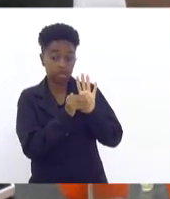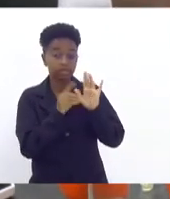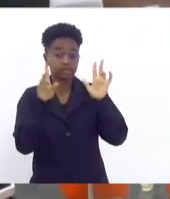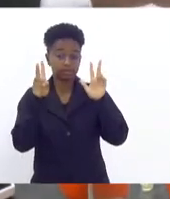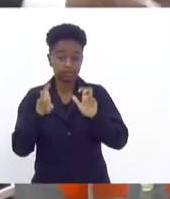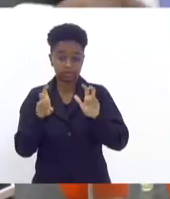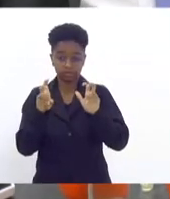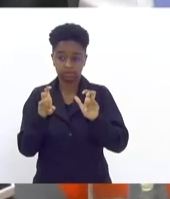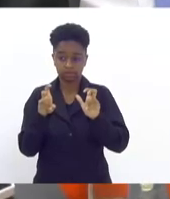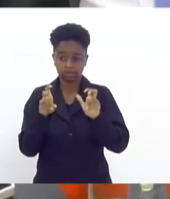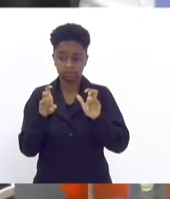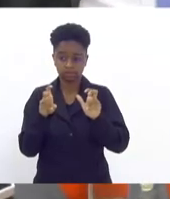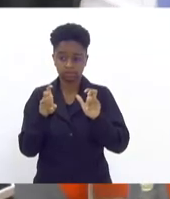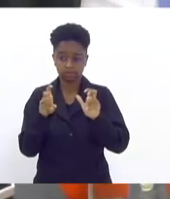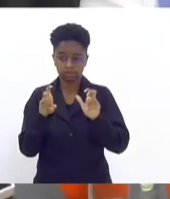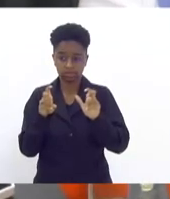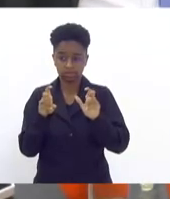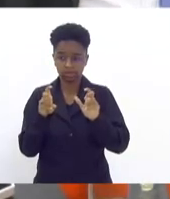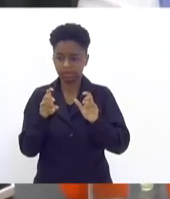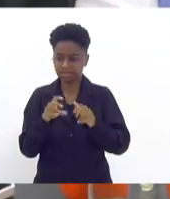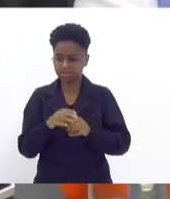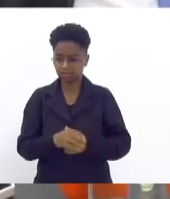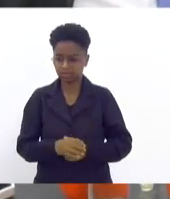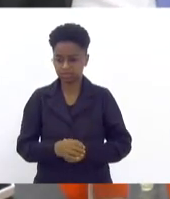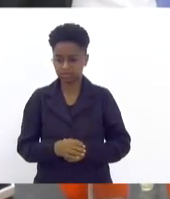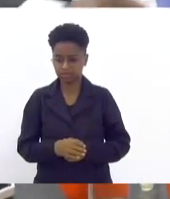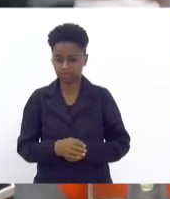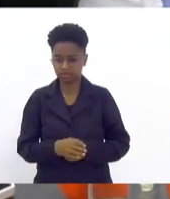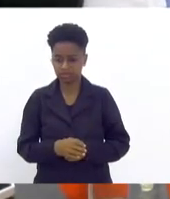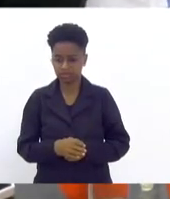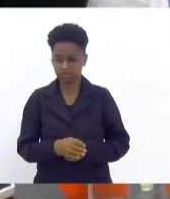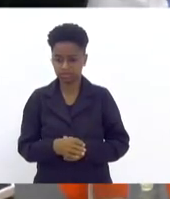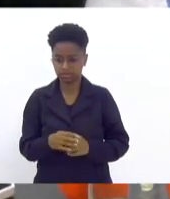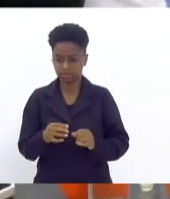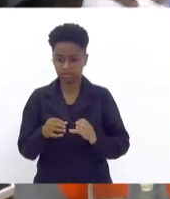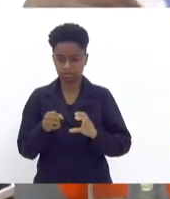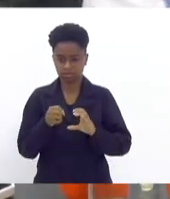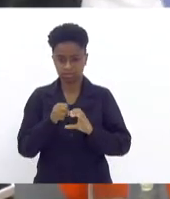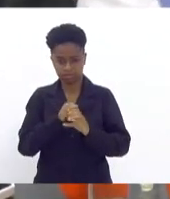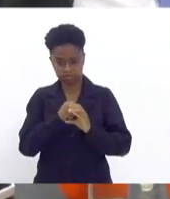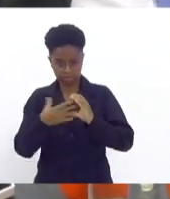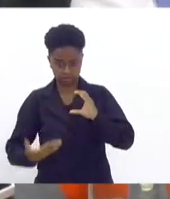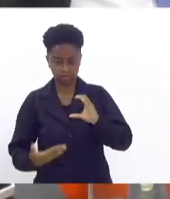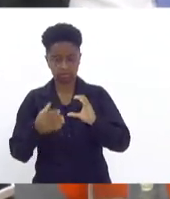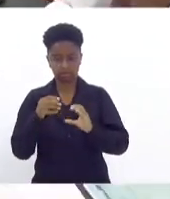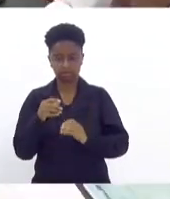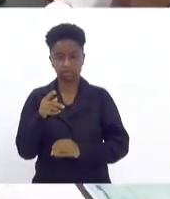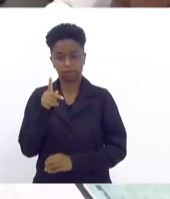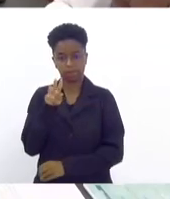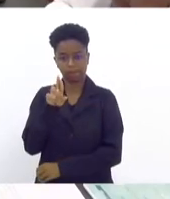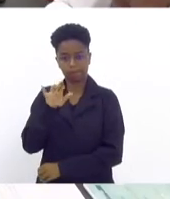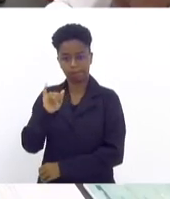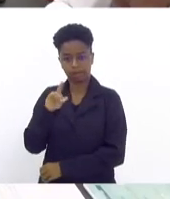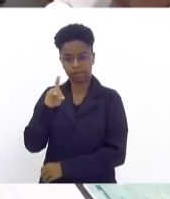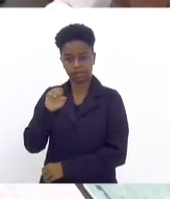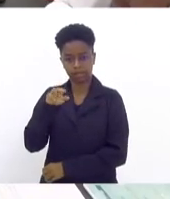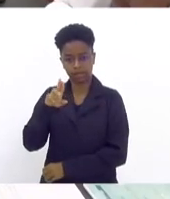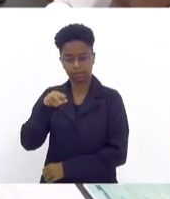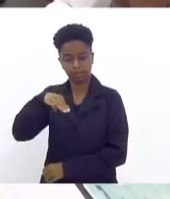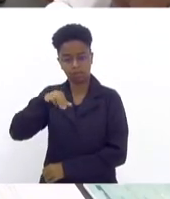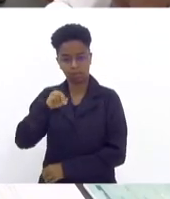de Prader-Willi. Para parecer, deputado Vinícius Cozzolino. Senhor presidente, parecer